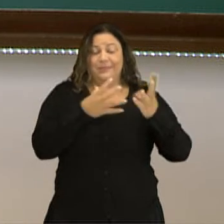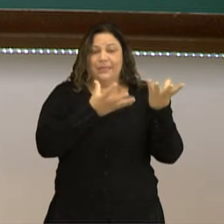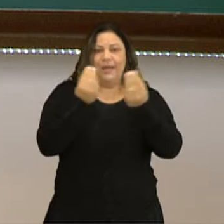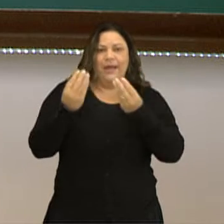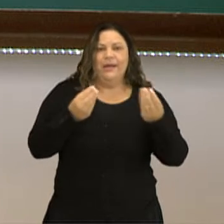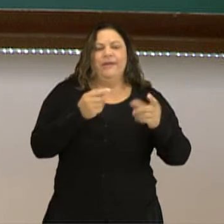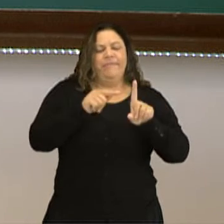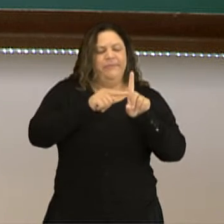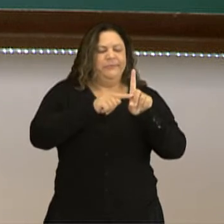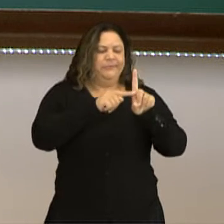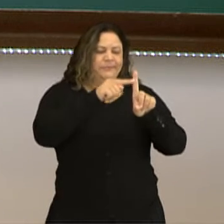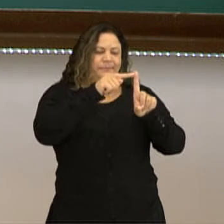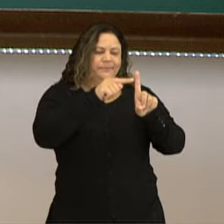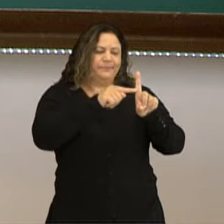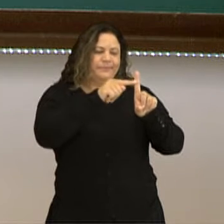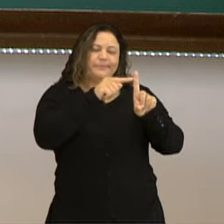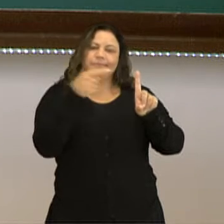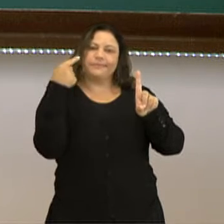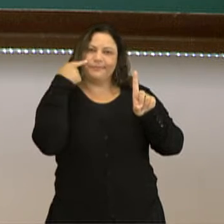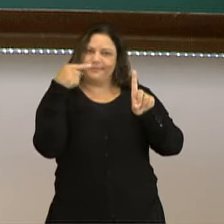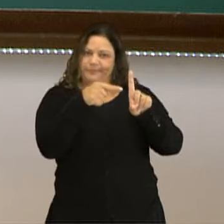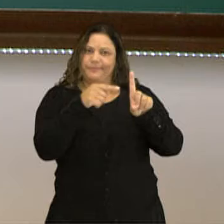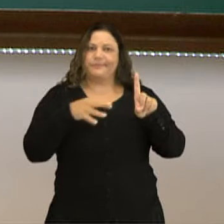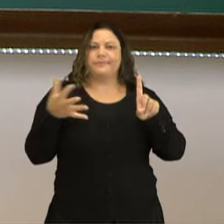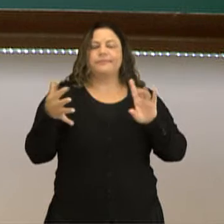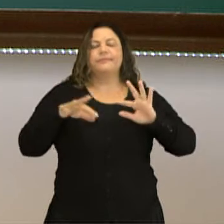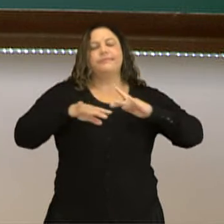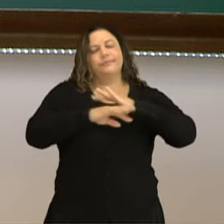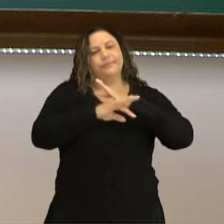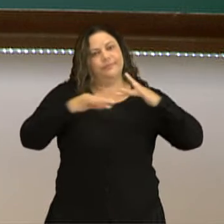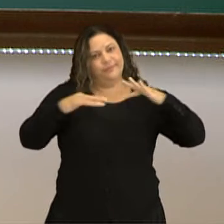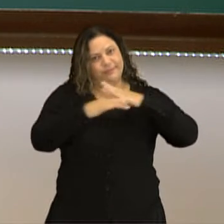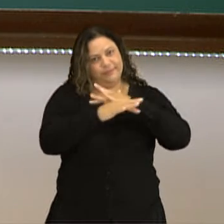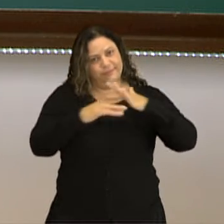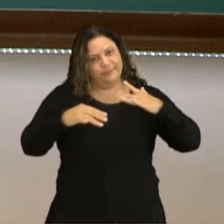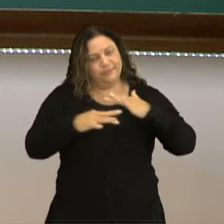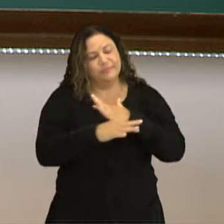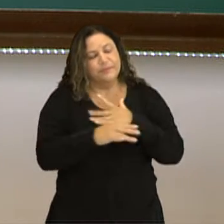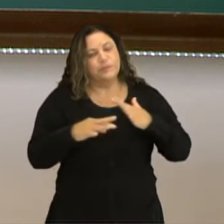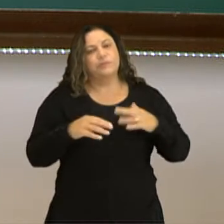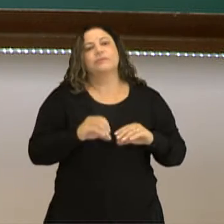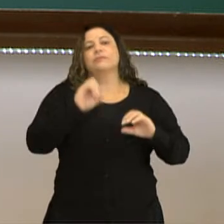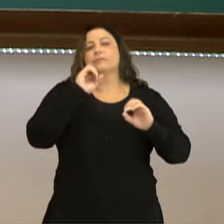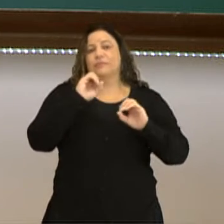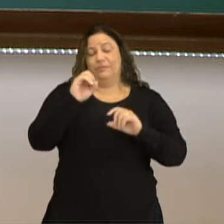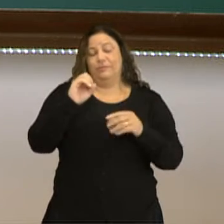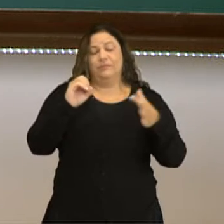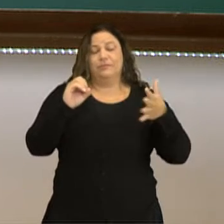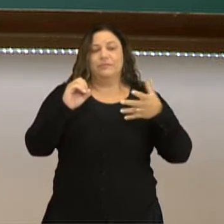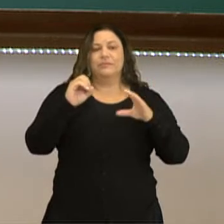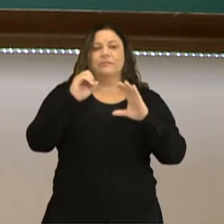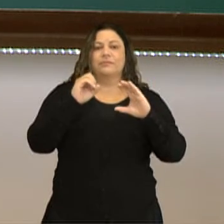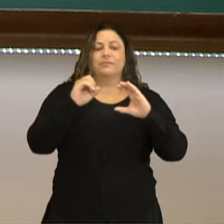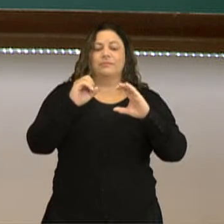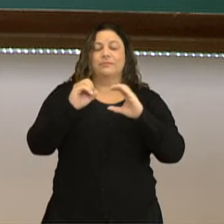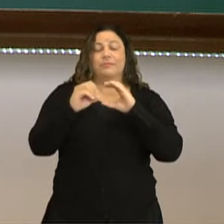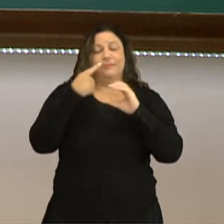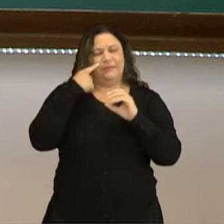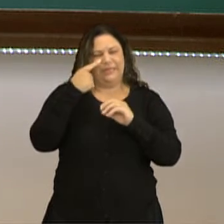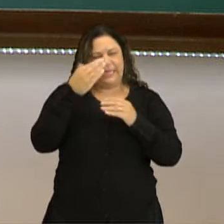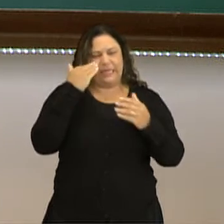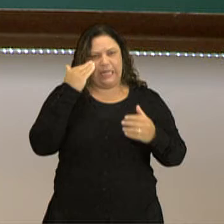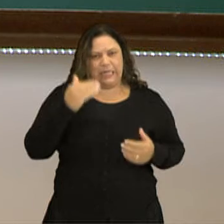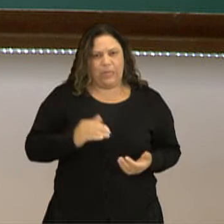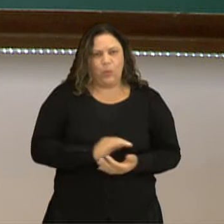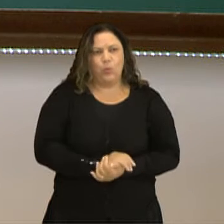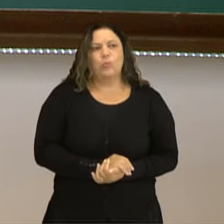temperatura. Beleza? Eu posso ter grande energia interna, grande temperatura e zero de calor. Pegou a ideia, né? Então, olha